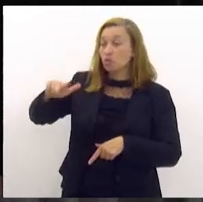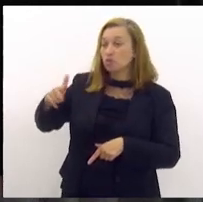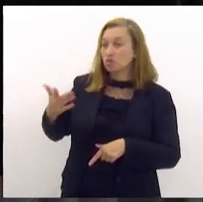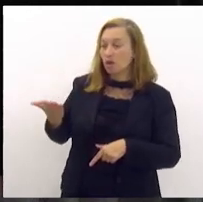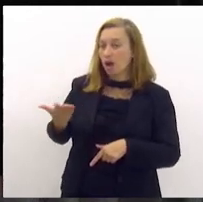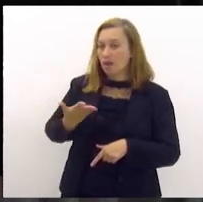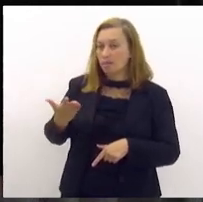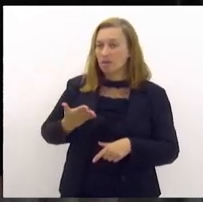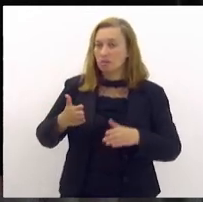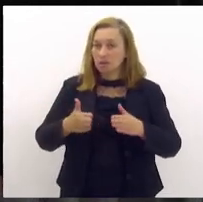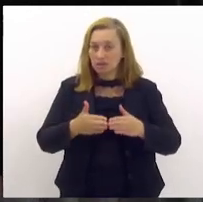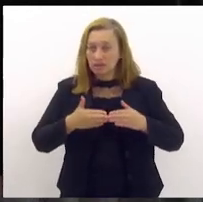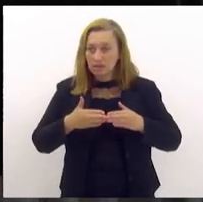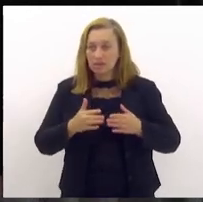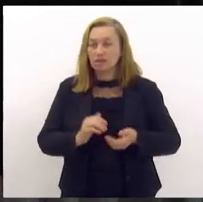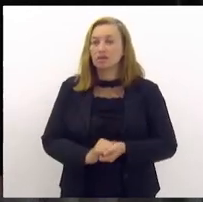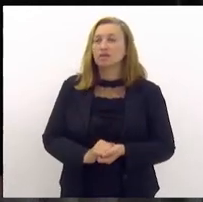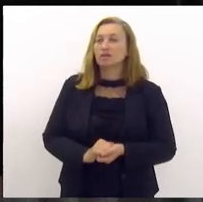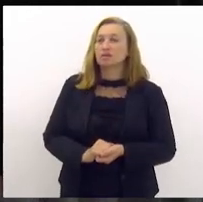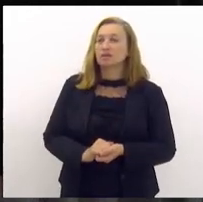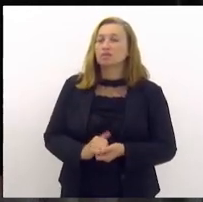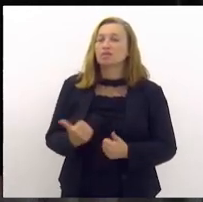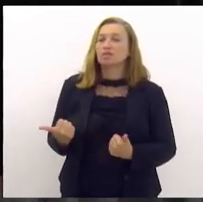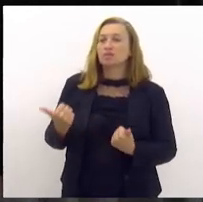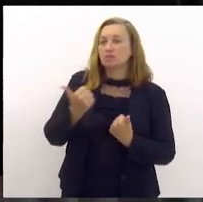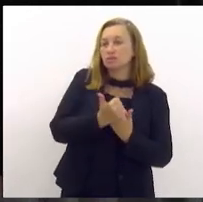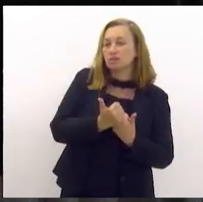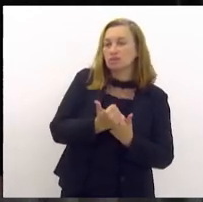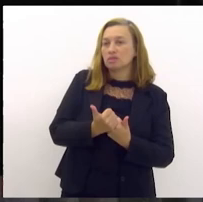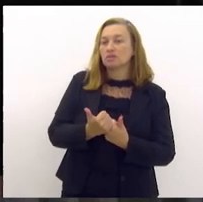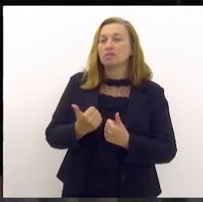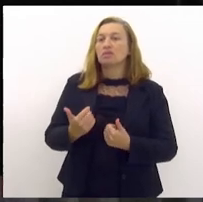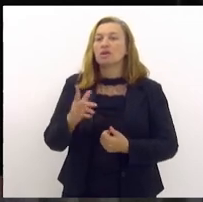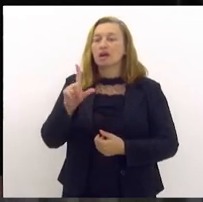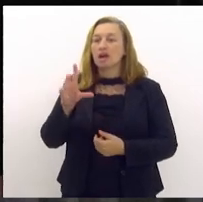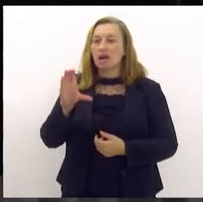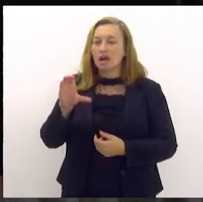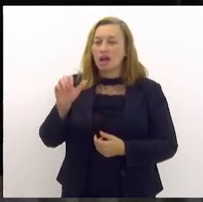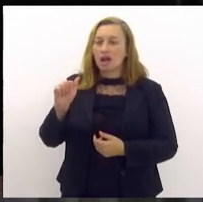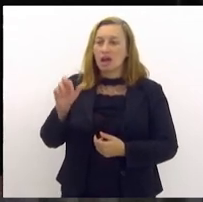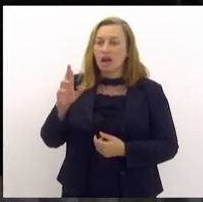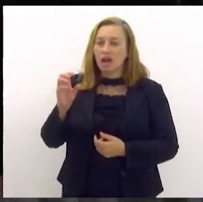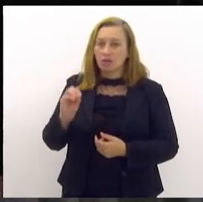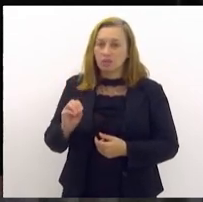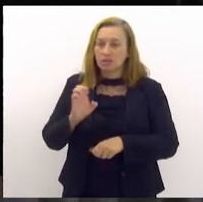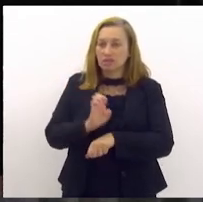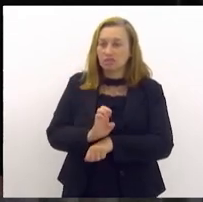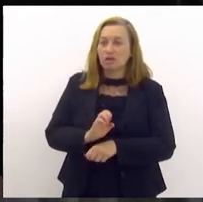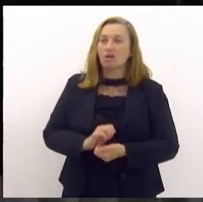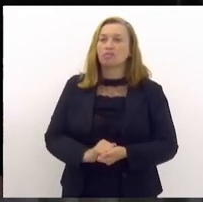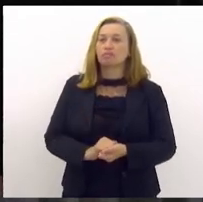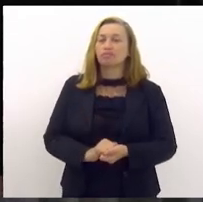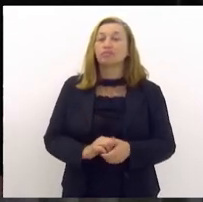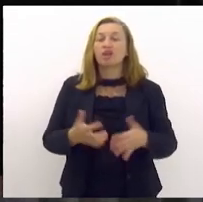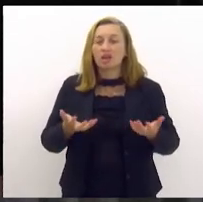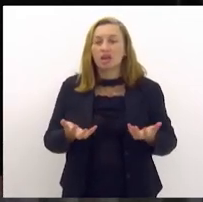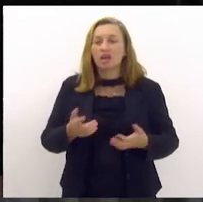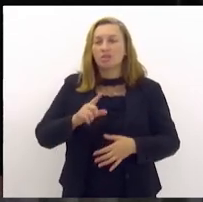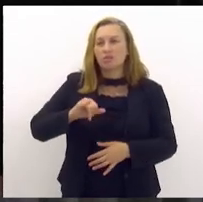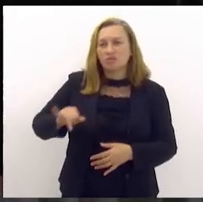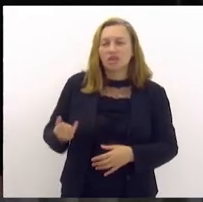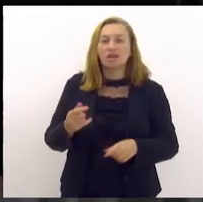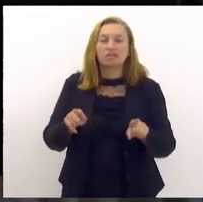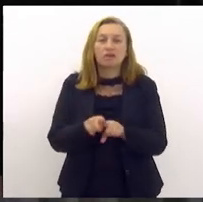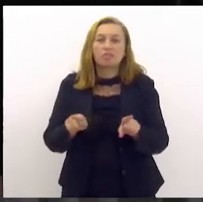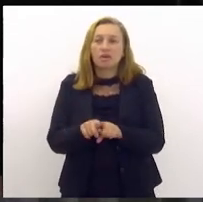licença para assumir um cargo no governo estadual, a inoperância da prefeitura local. Quero aproveitar também